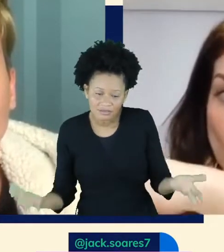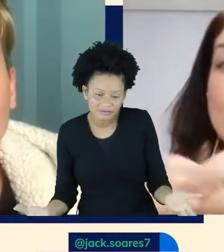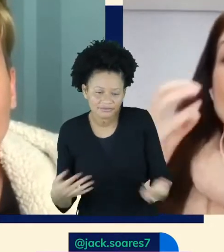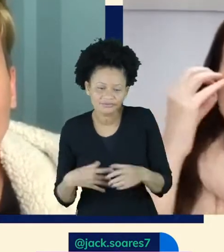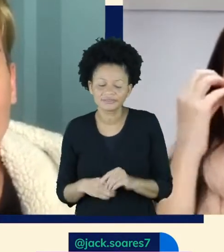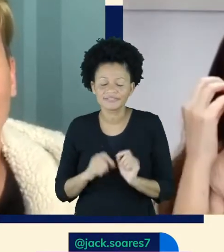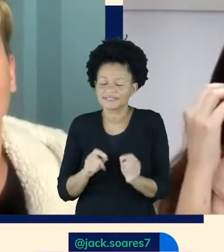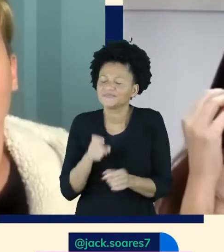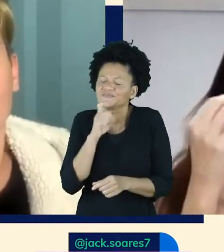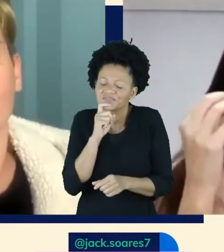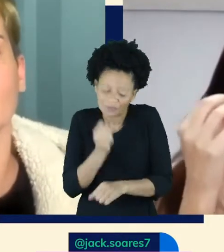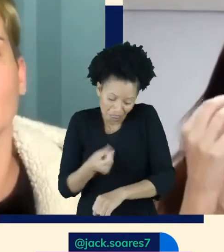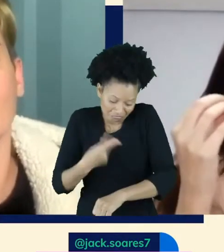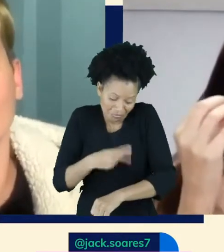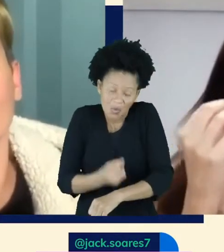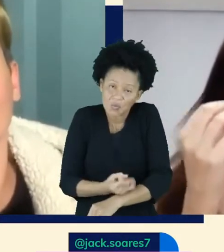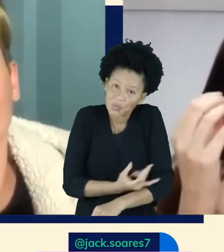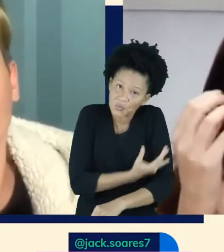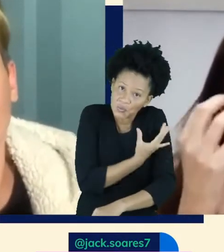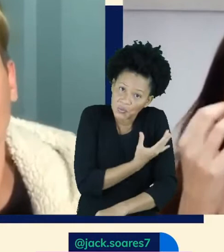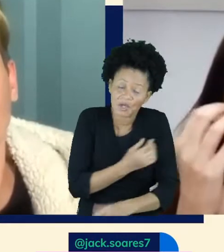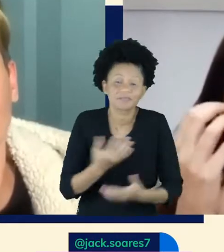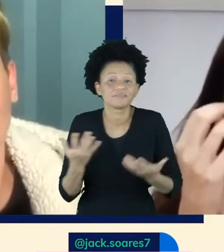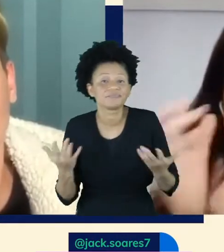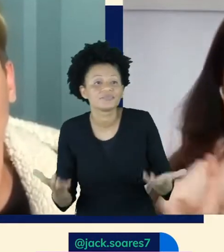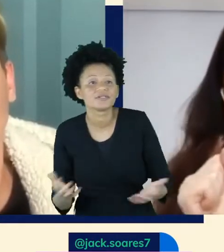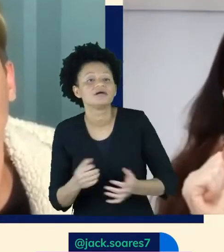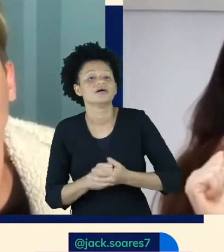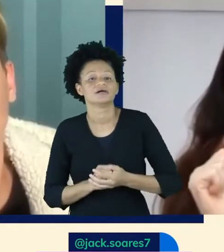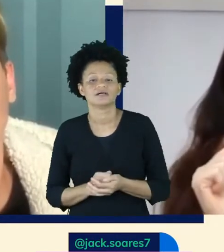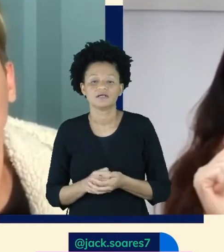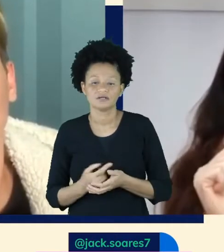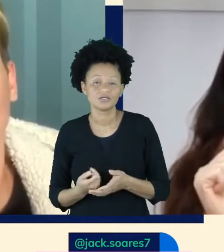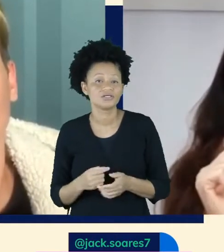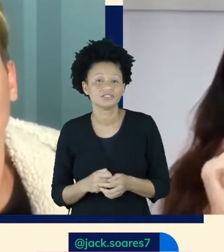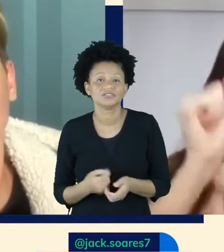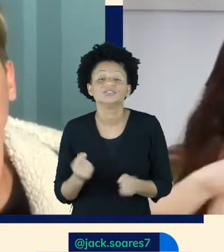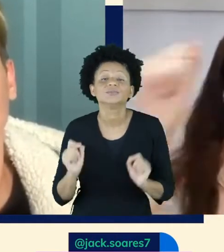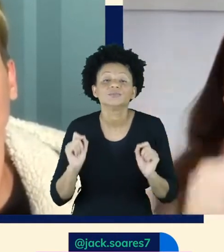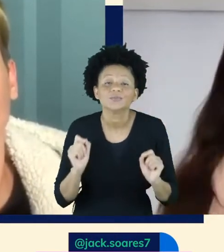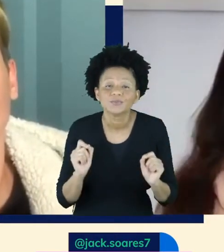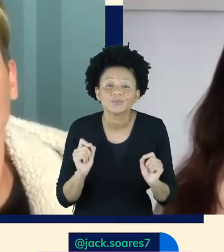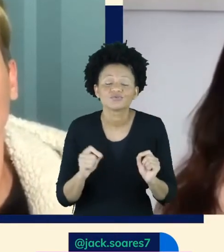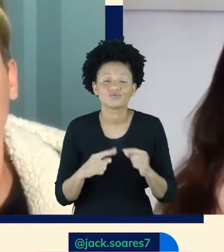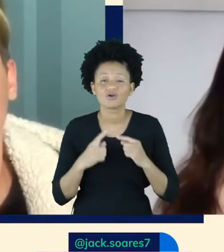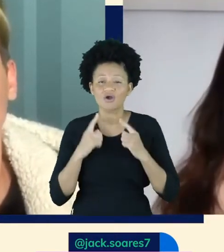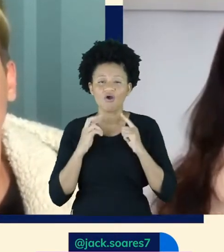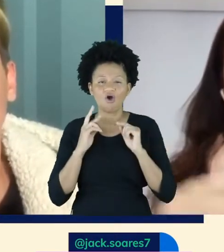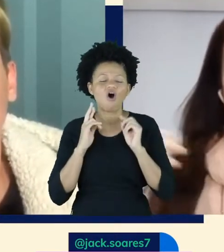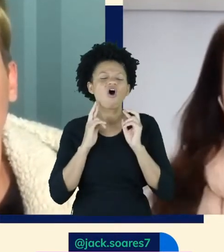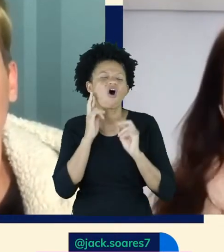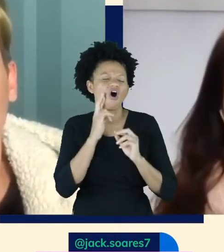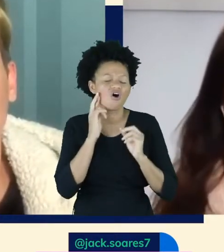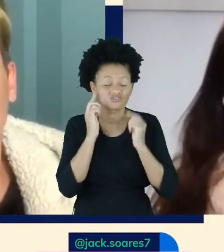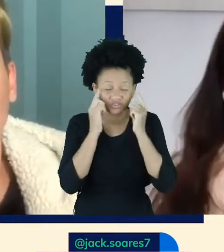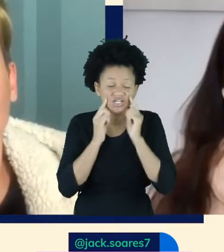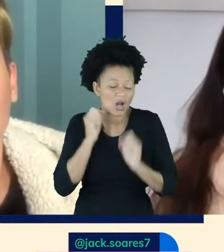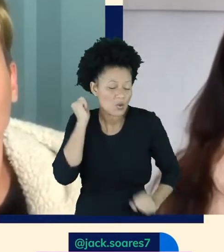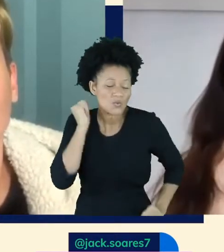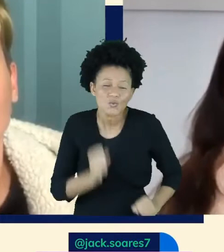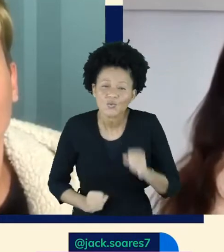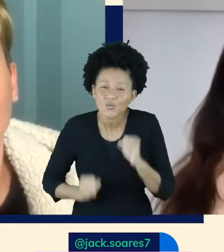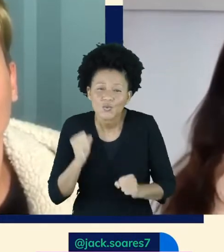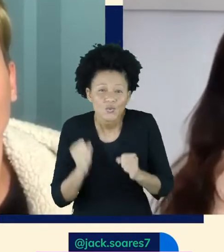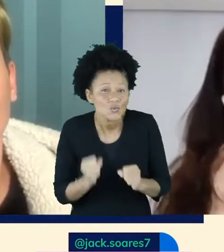frio, ela vai ficar rosada, com a bochecha rosada, se sentir calor e sair correndo. Se ela ficar